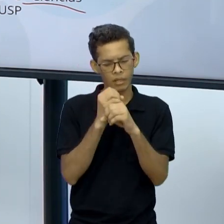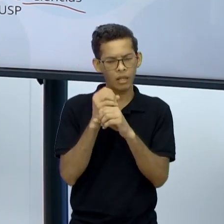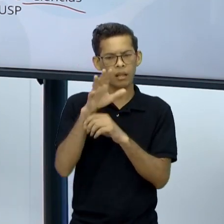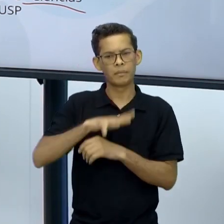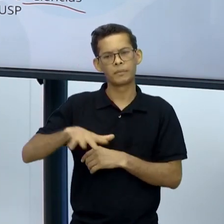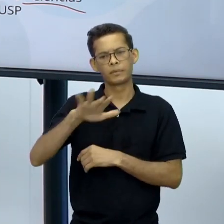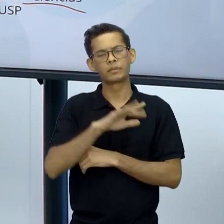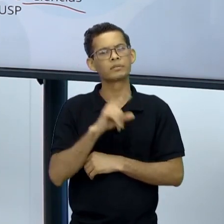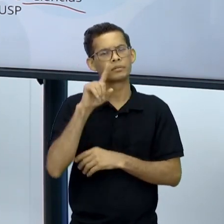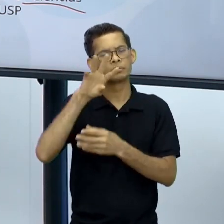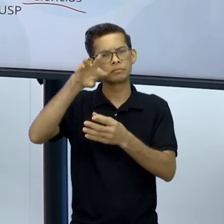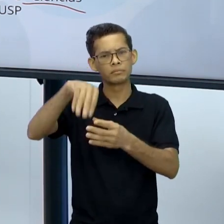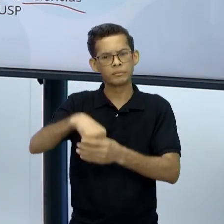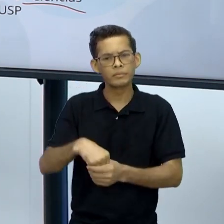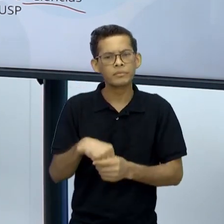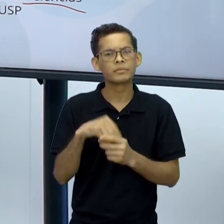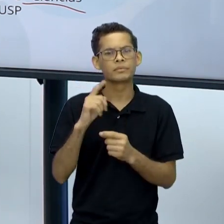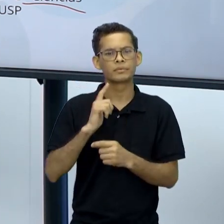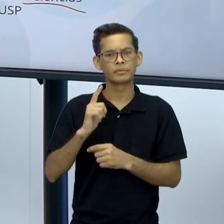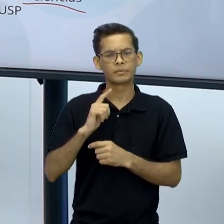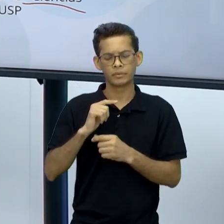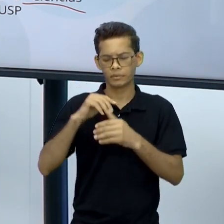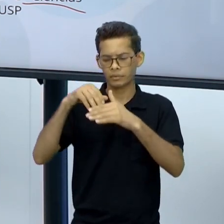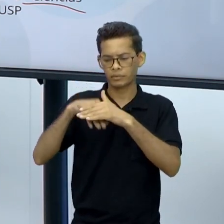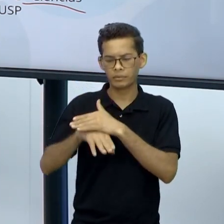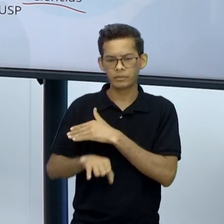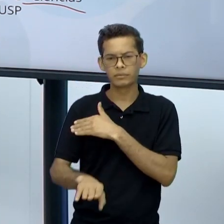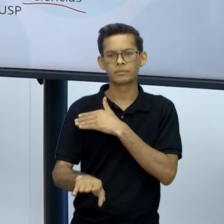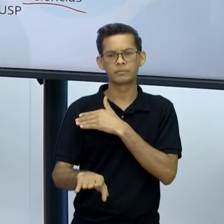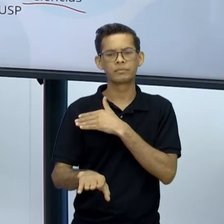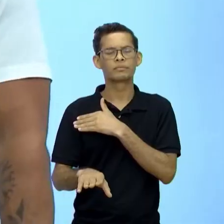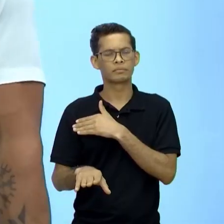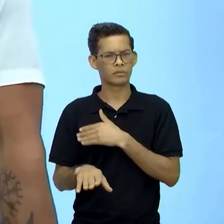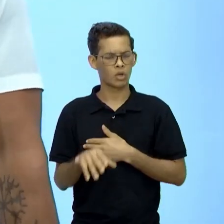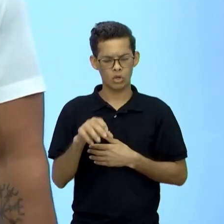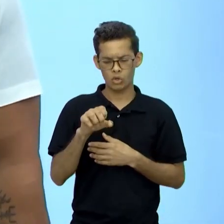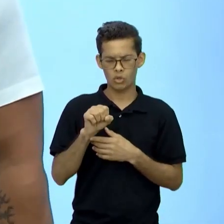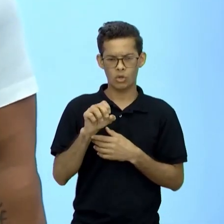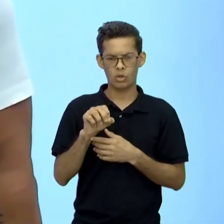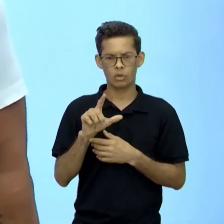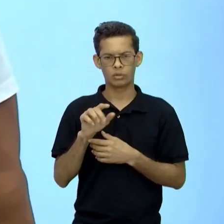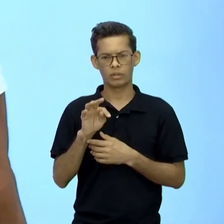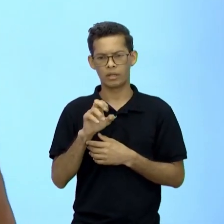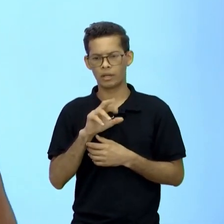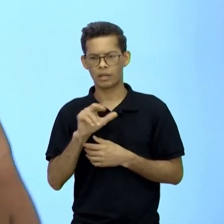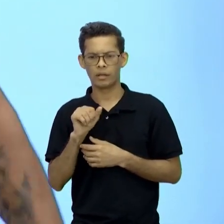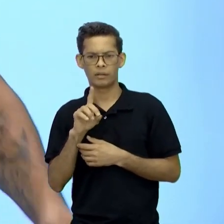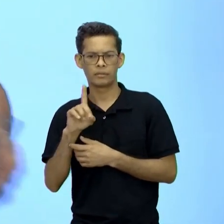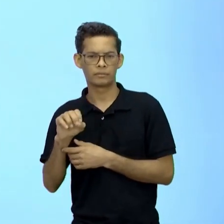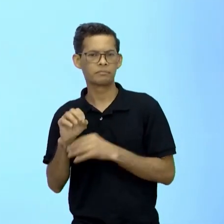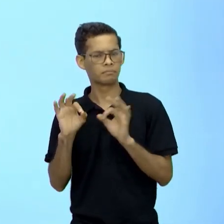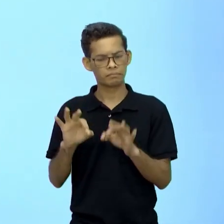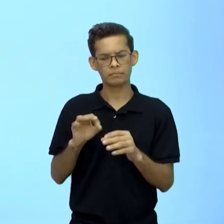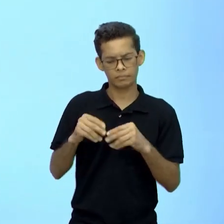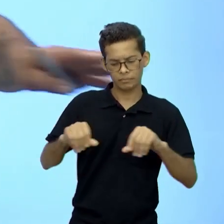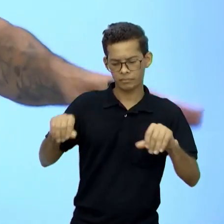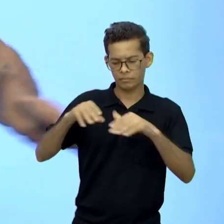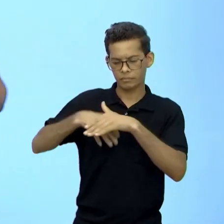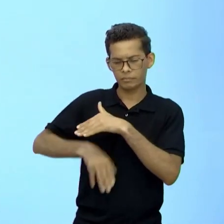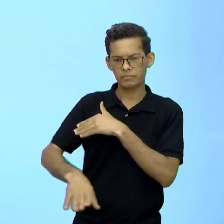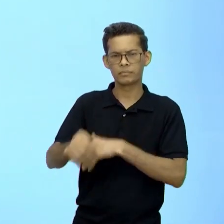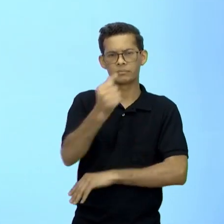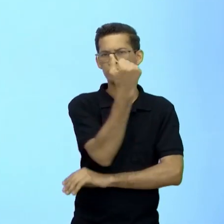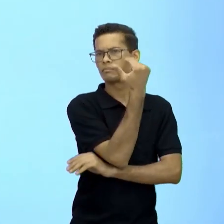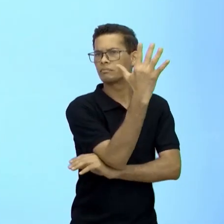que é um laboratório que está aí, no caso, soterrado. Laboratório soterrado, Giba? É um laboratório soterrado. Vocês vão ver que tem mato ali,